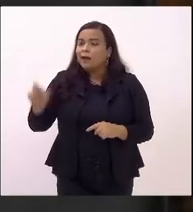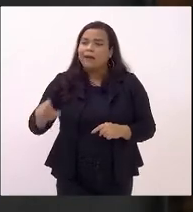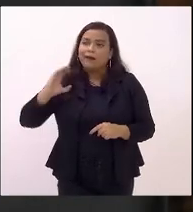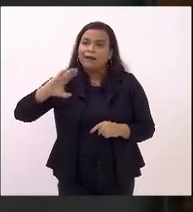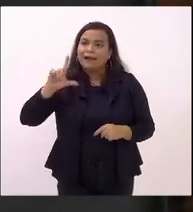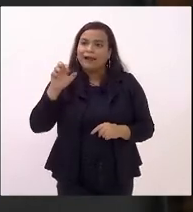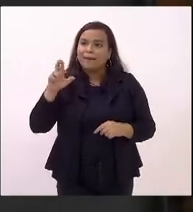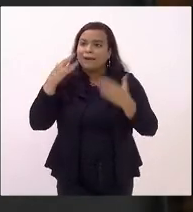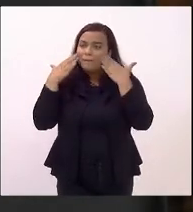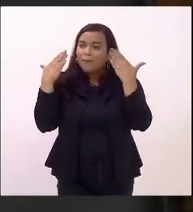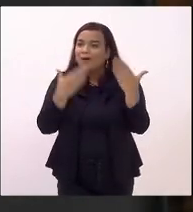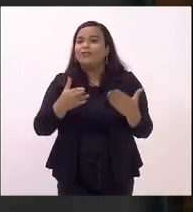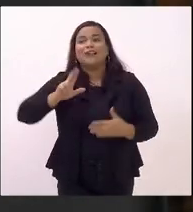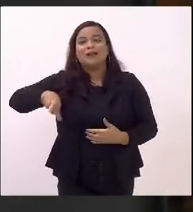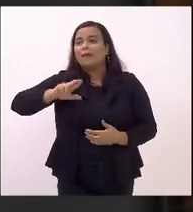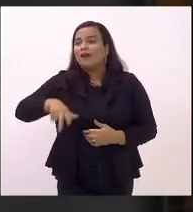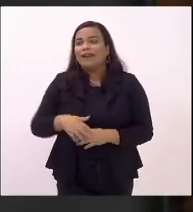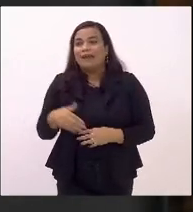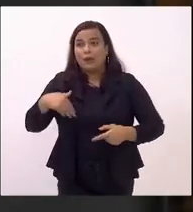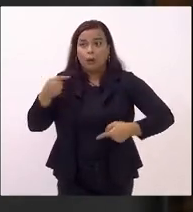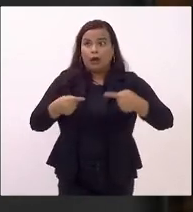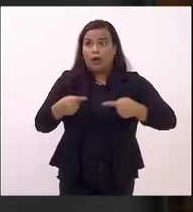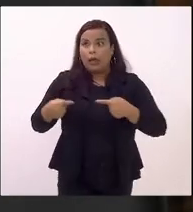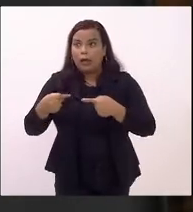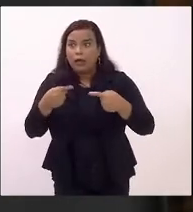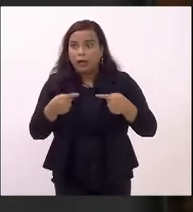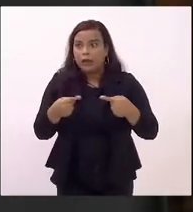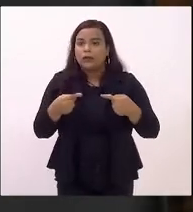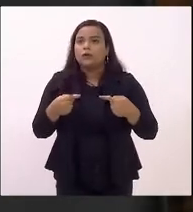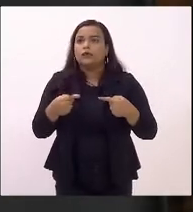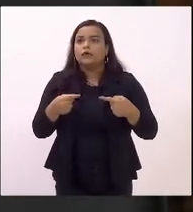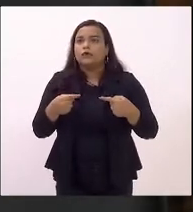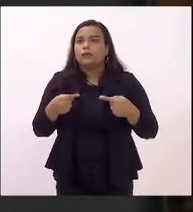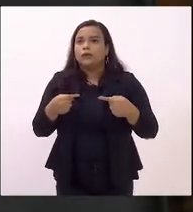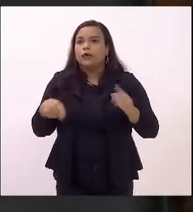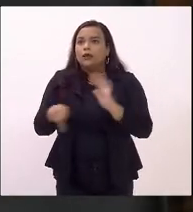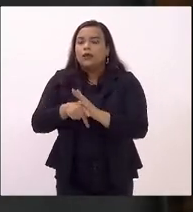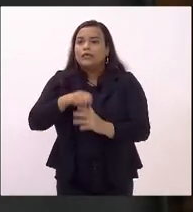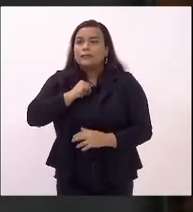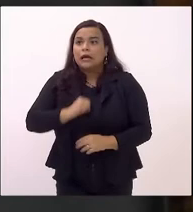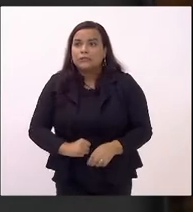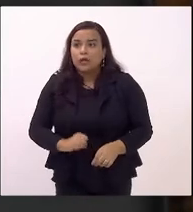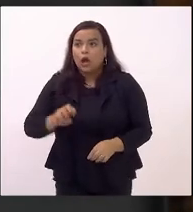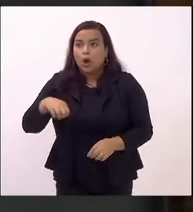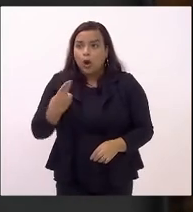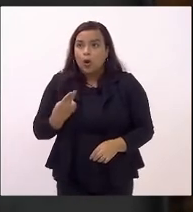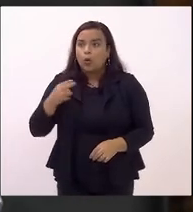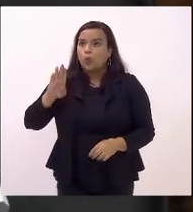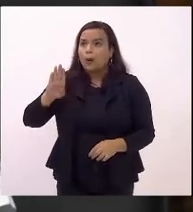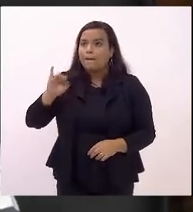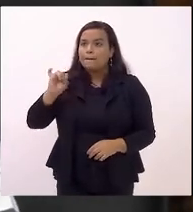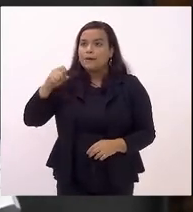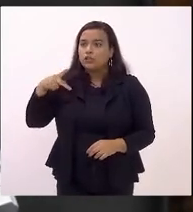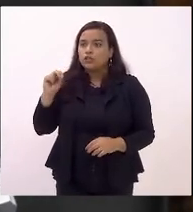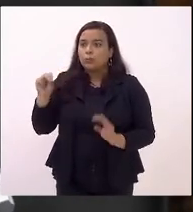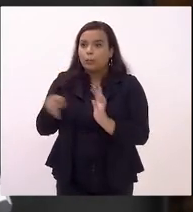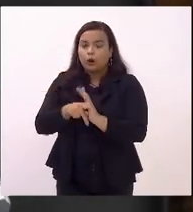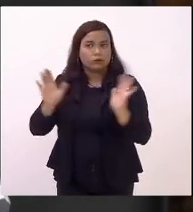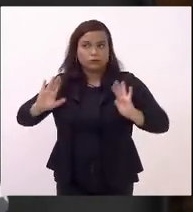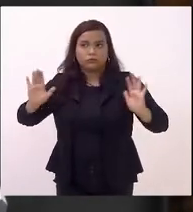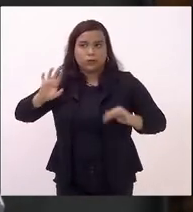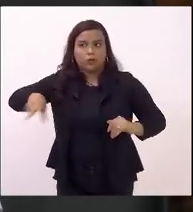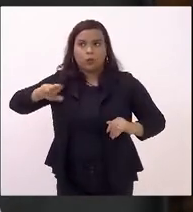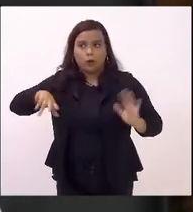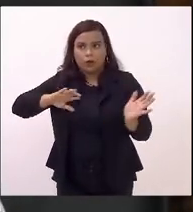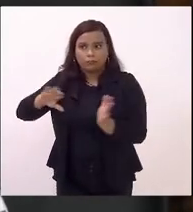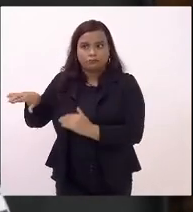que não é isto. Eu não estou discutindo nenhum lugar para ser sacerdote nem bispo de ninguém. A gente quer